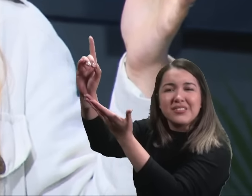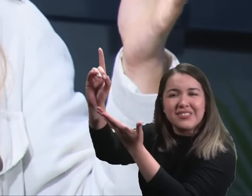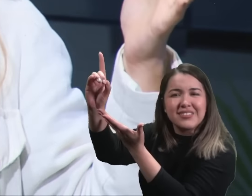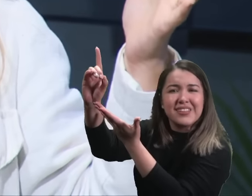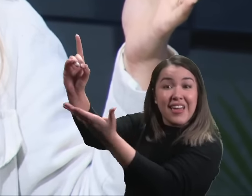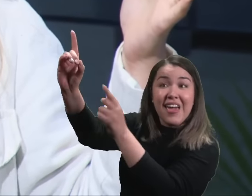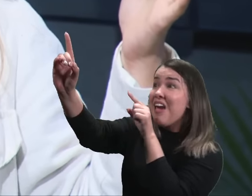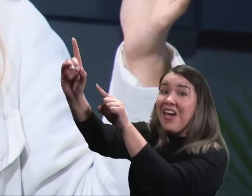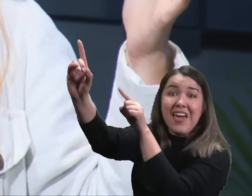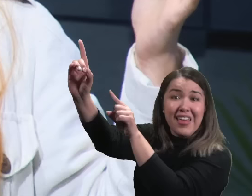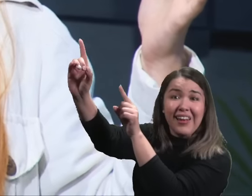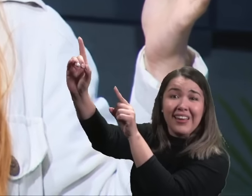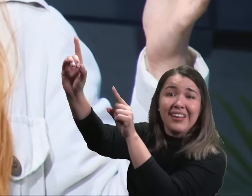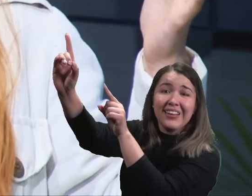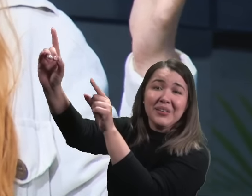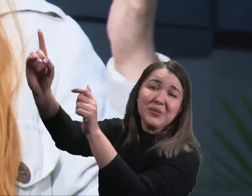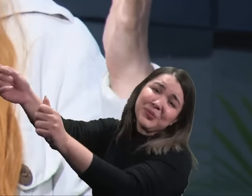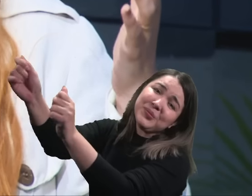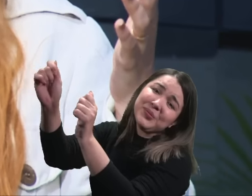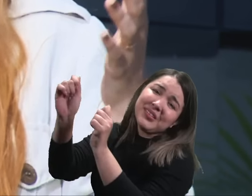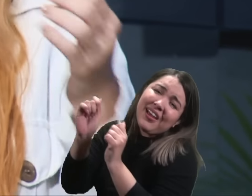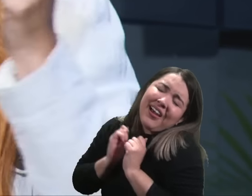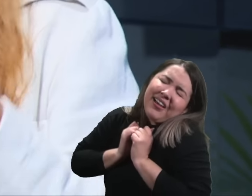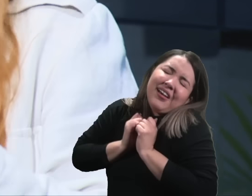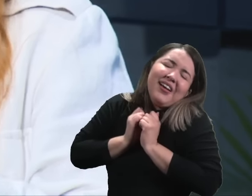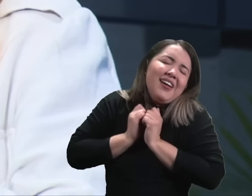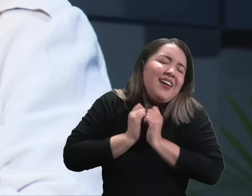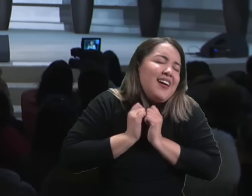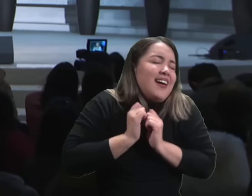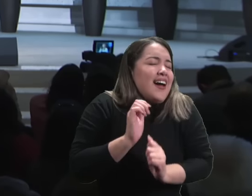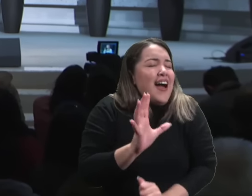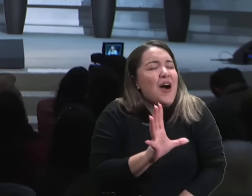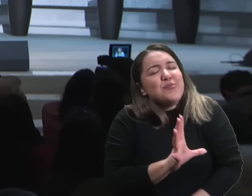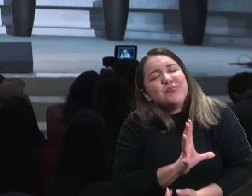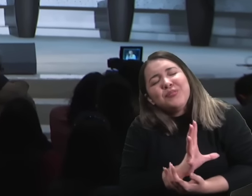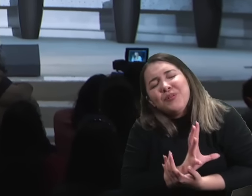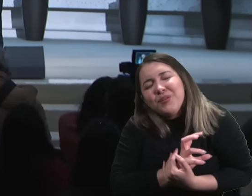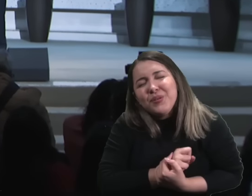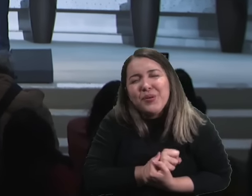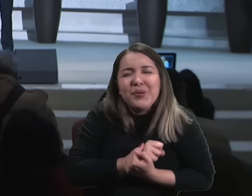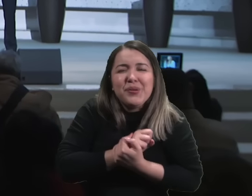Deus ele que me dá o seu